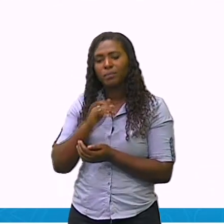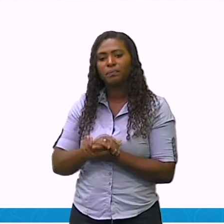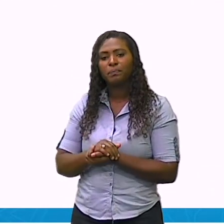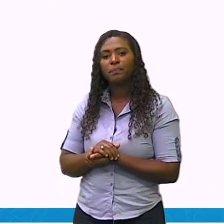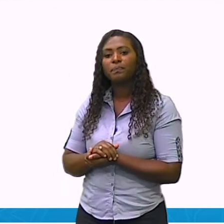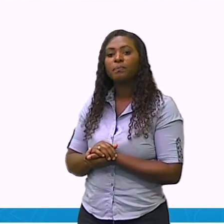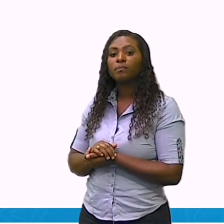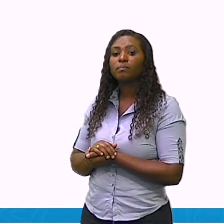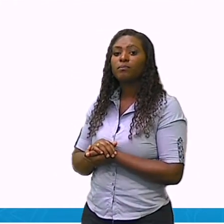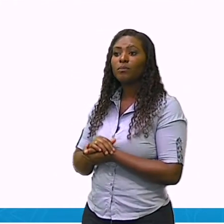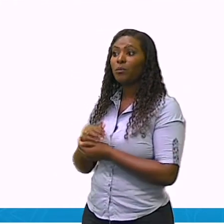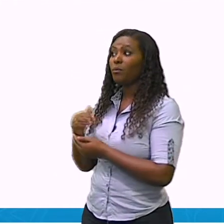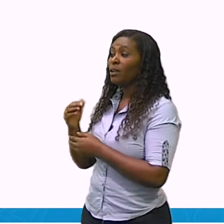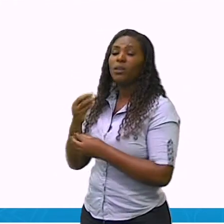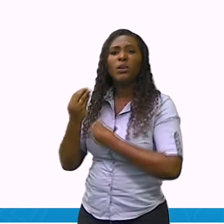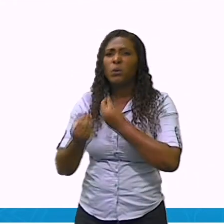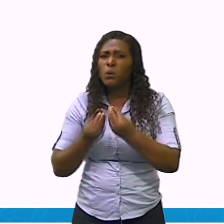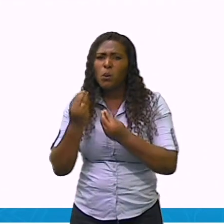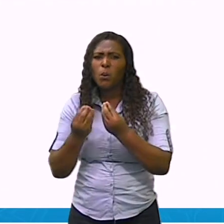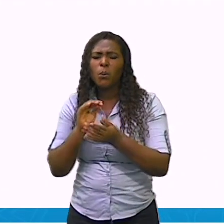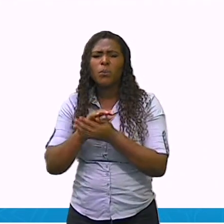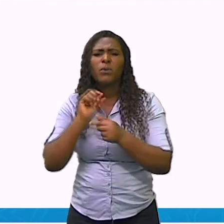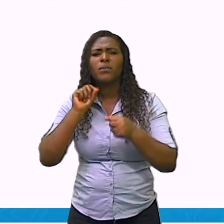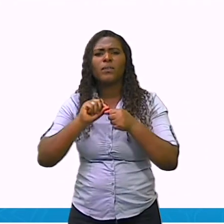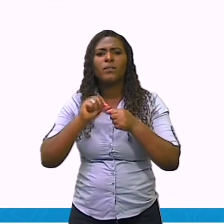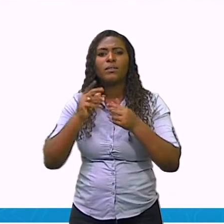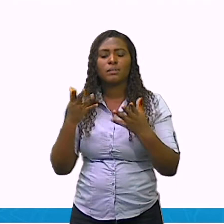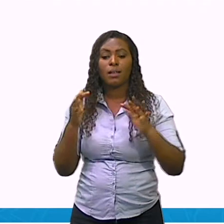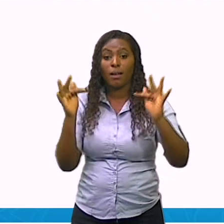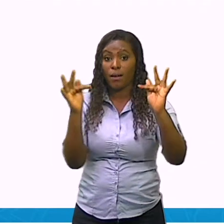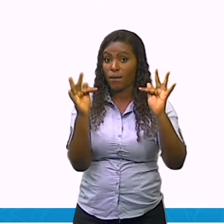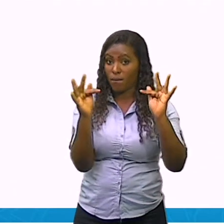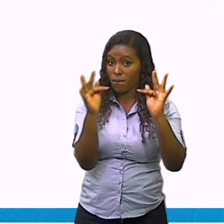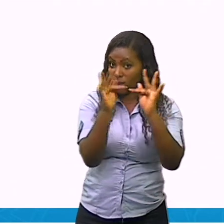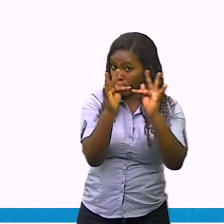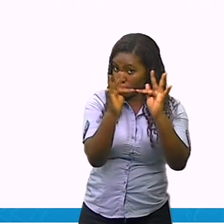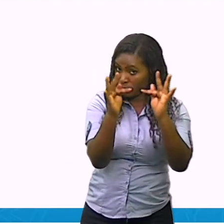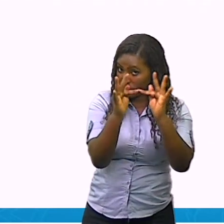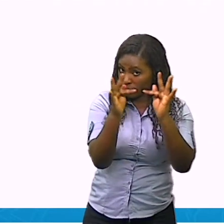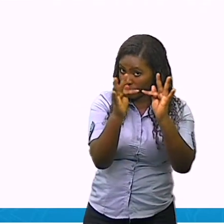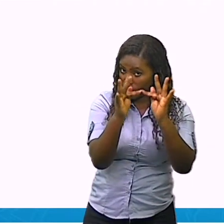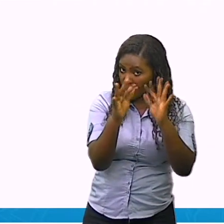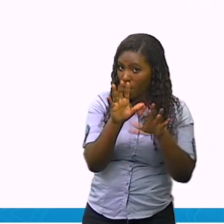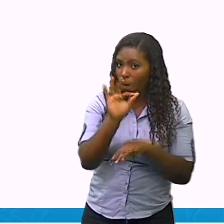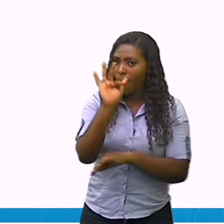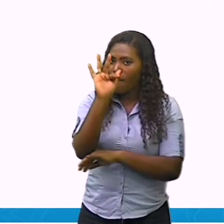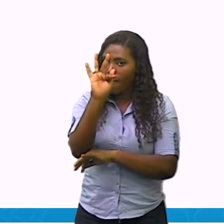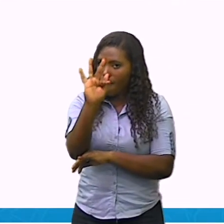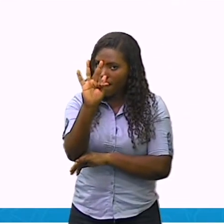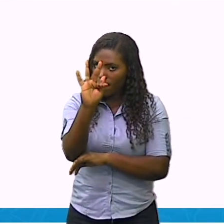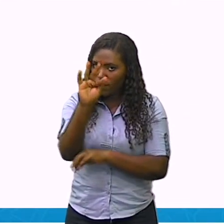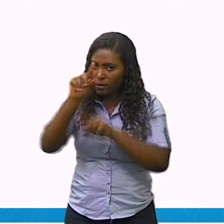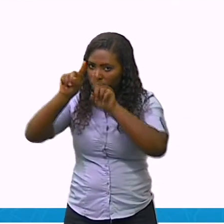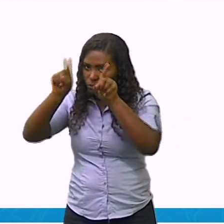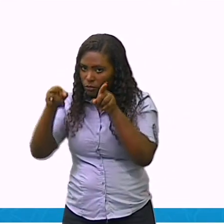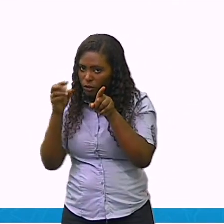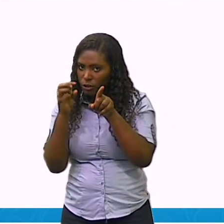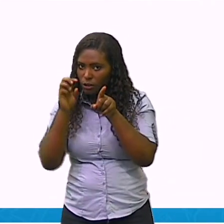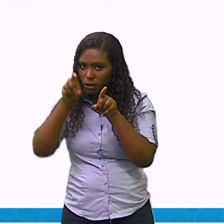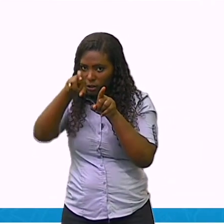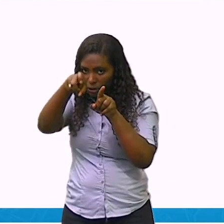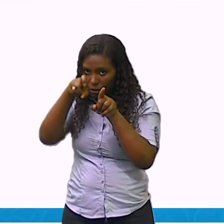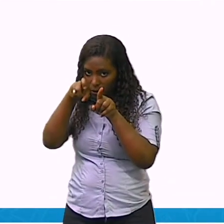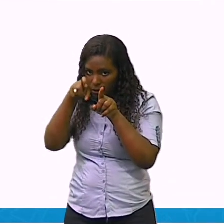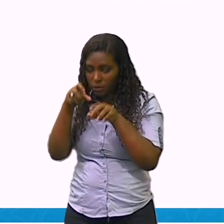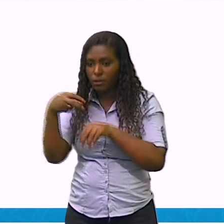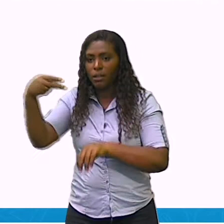E como que nós vamos ler? A minha função f de x é igual